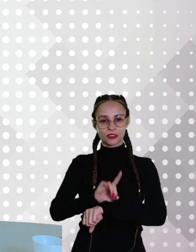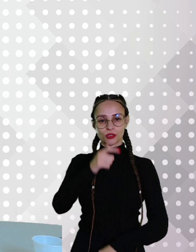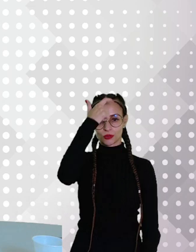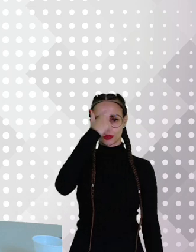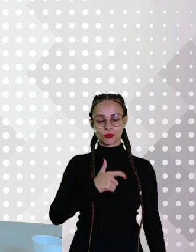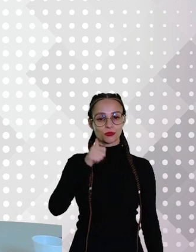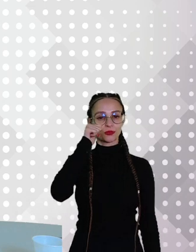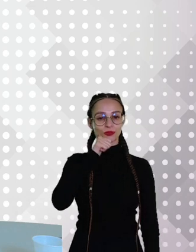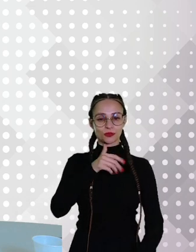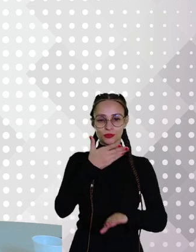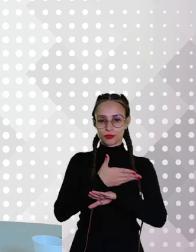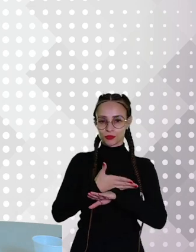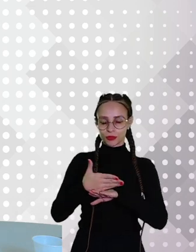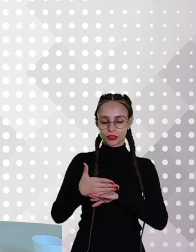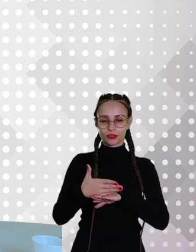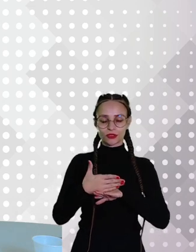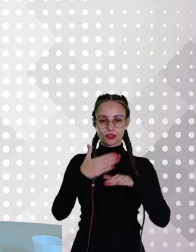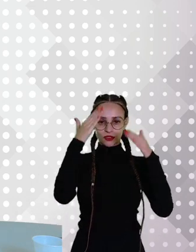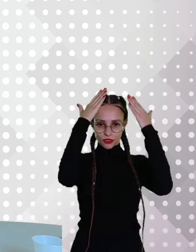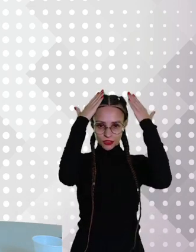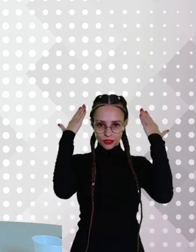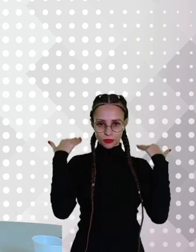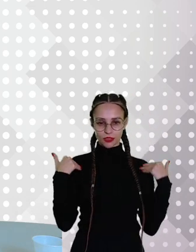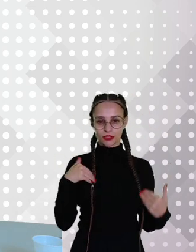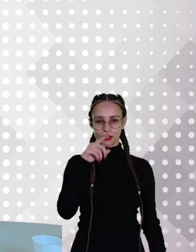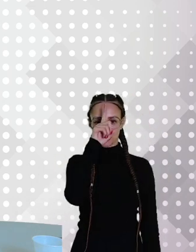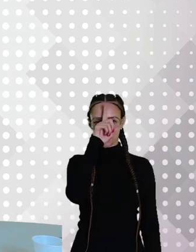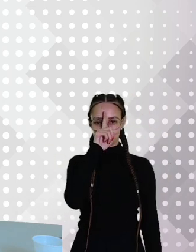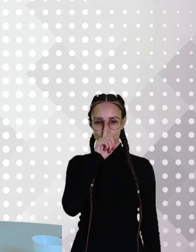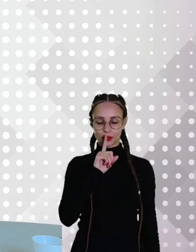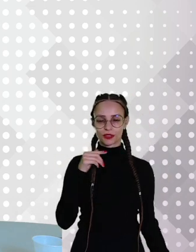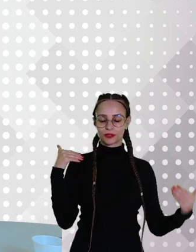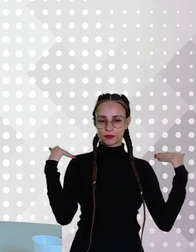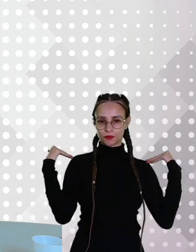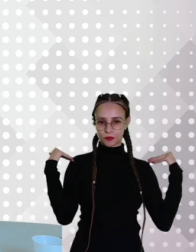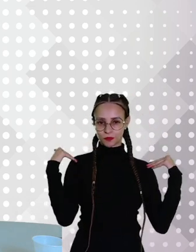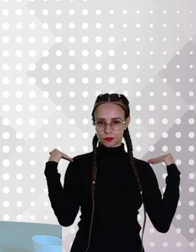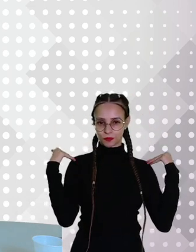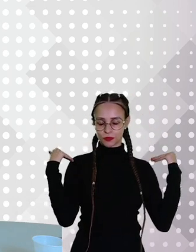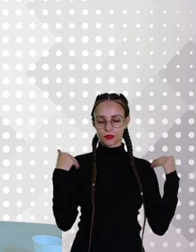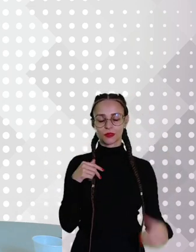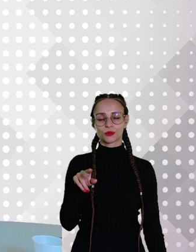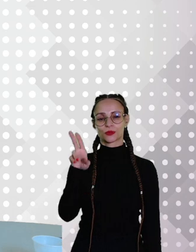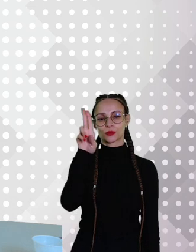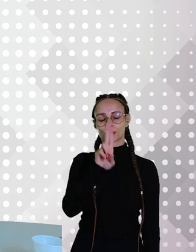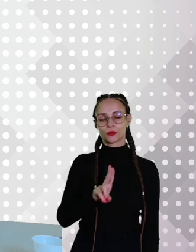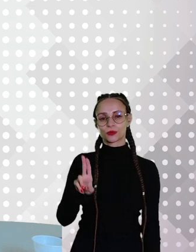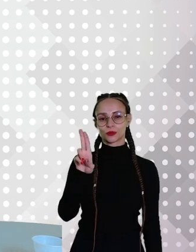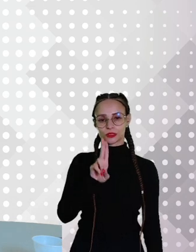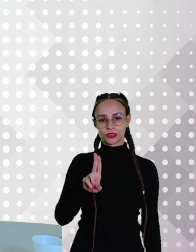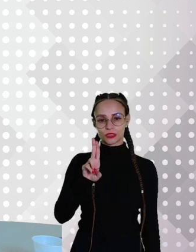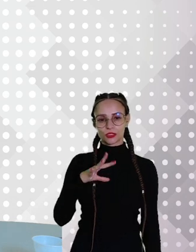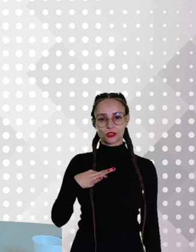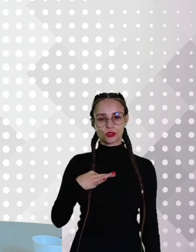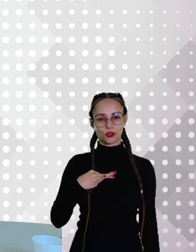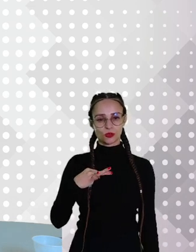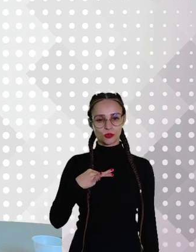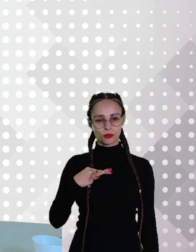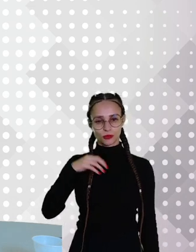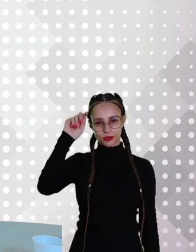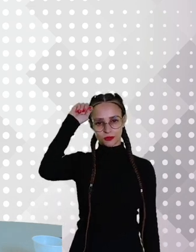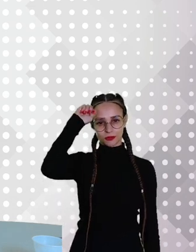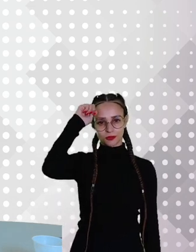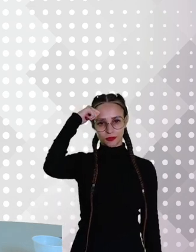mulher branca, cabelos com mechas loiro na altura do ombro. Estou usando uma blusa de lã